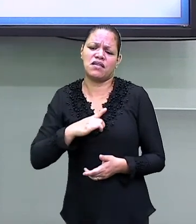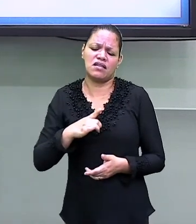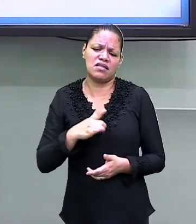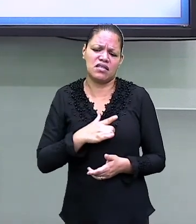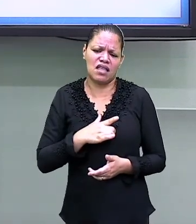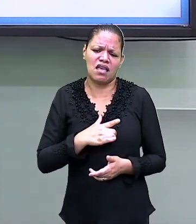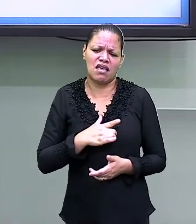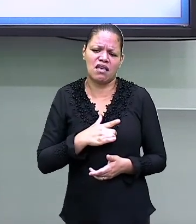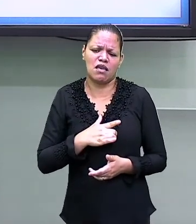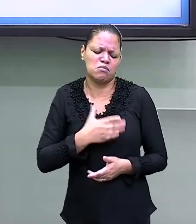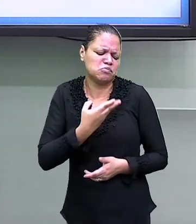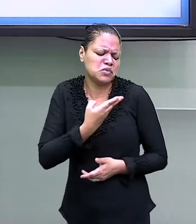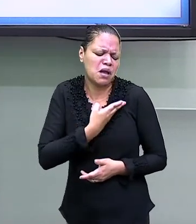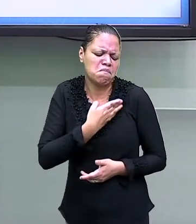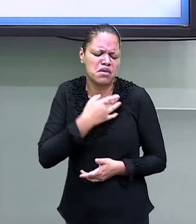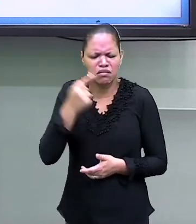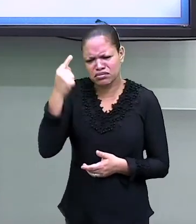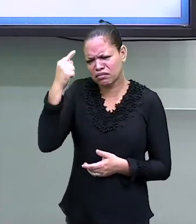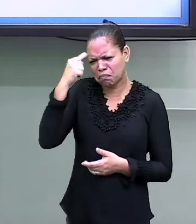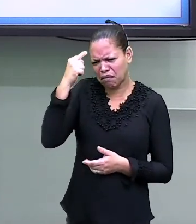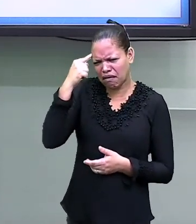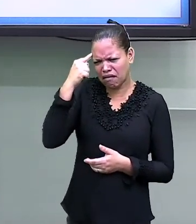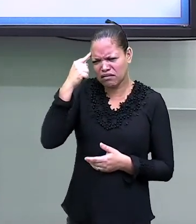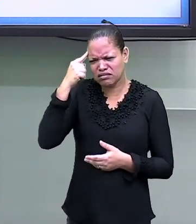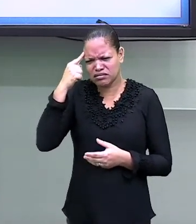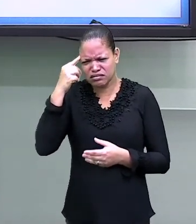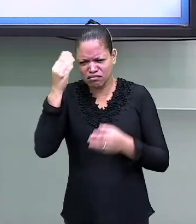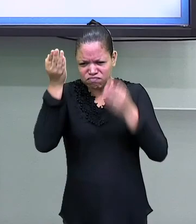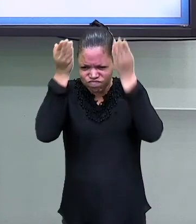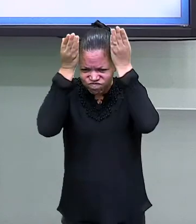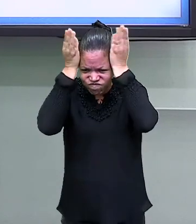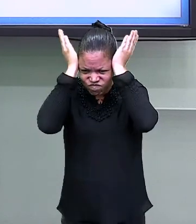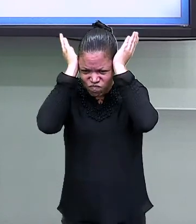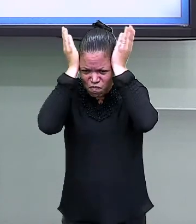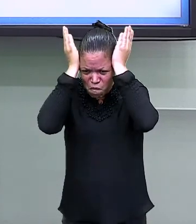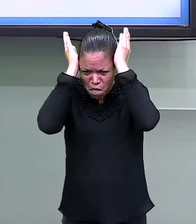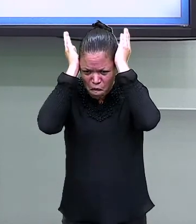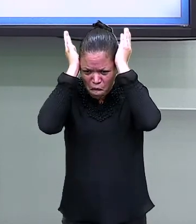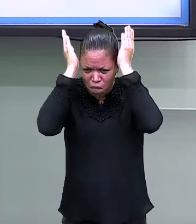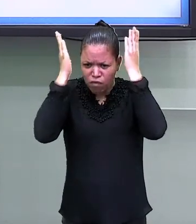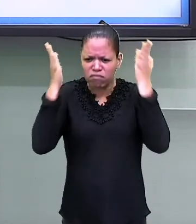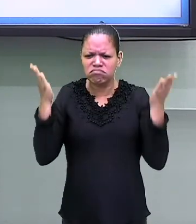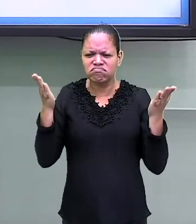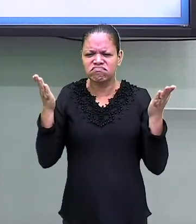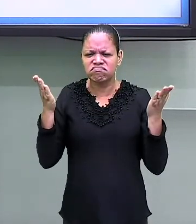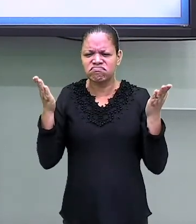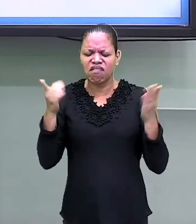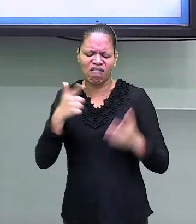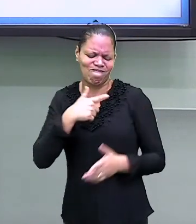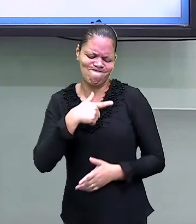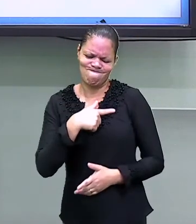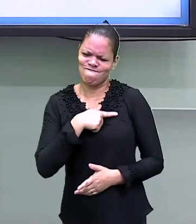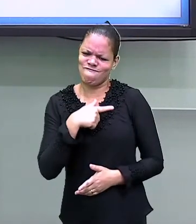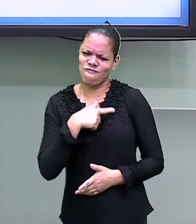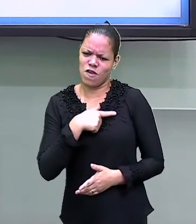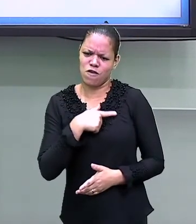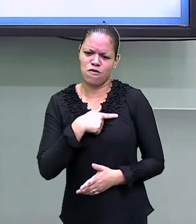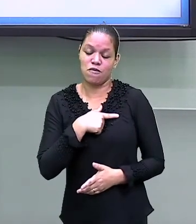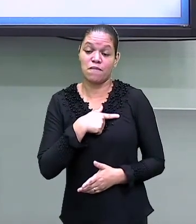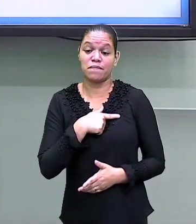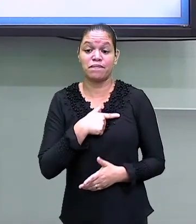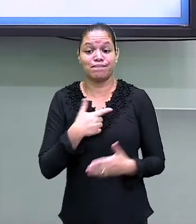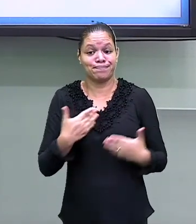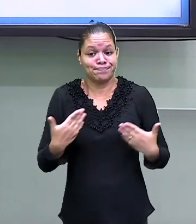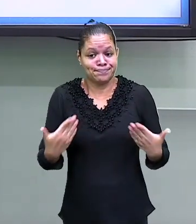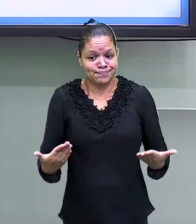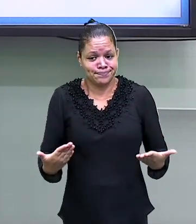criança é burra. Isso é muito feio, né? A gente chamar o coleguinha de burro. Então, gente, paciência, vamos procurar